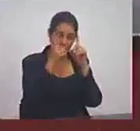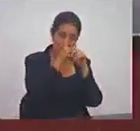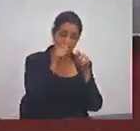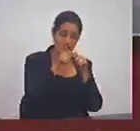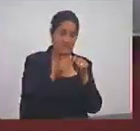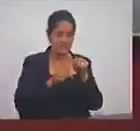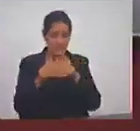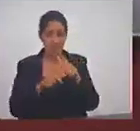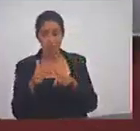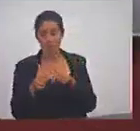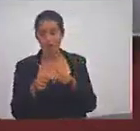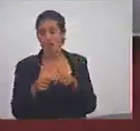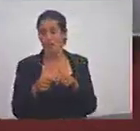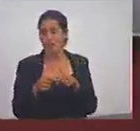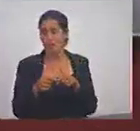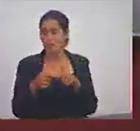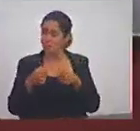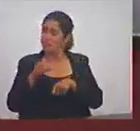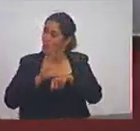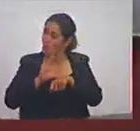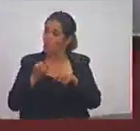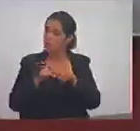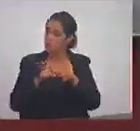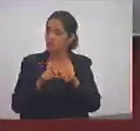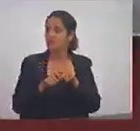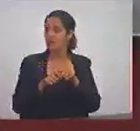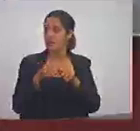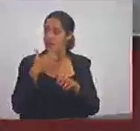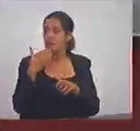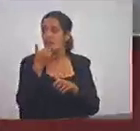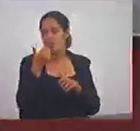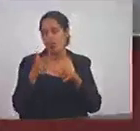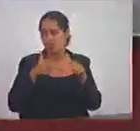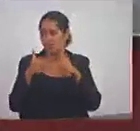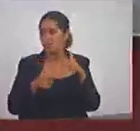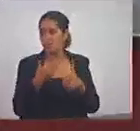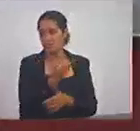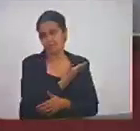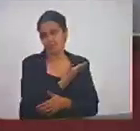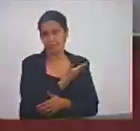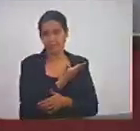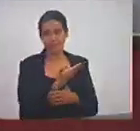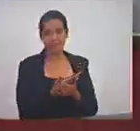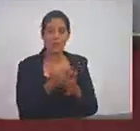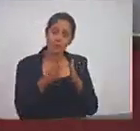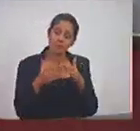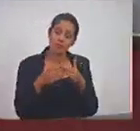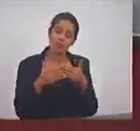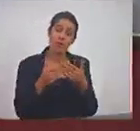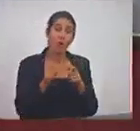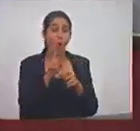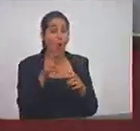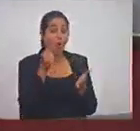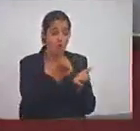contrate uma pessoa para que dê um curso para eles, para aperfeiçoamento nesse sistema de obra. Ou, se não, contrata uma